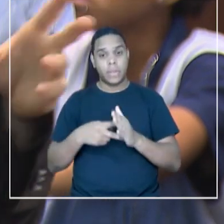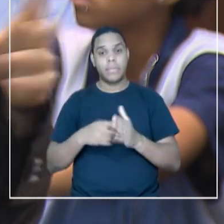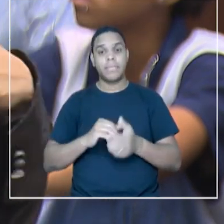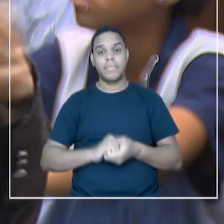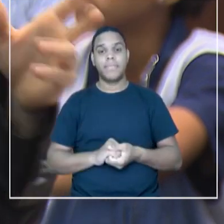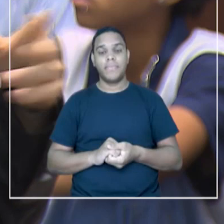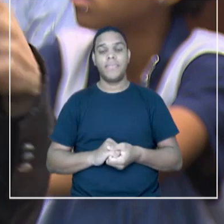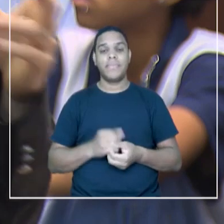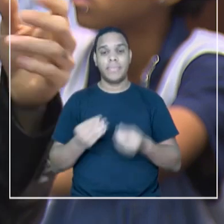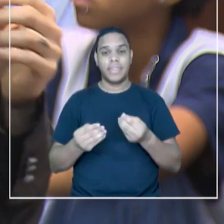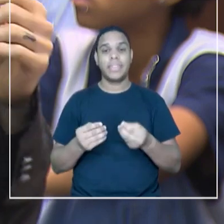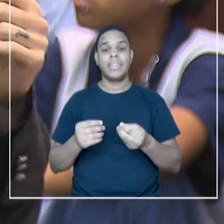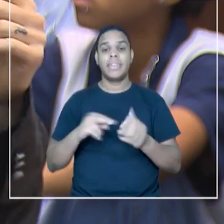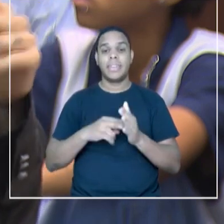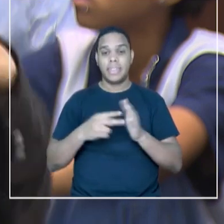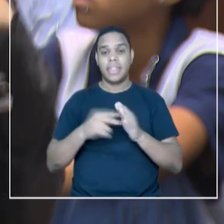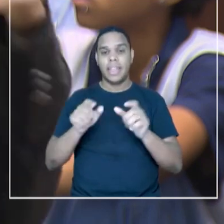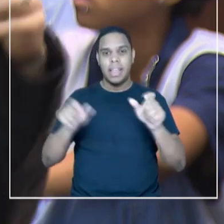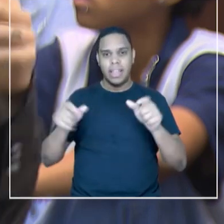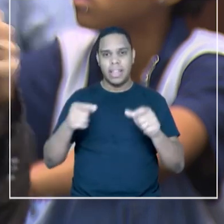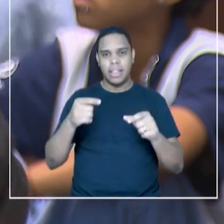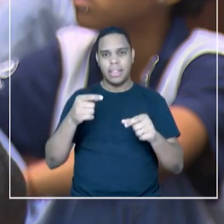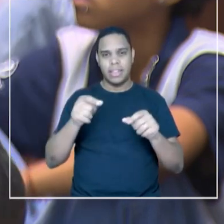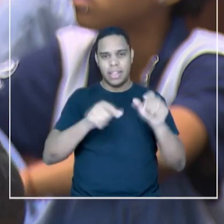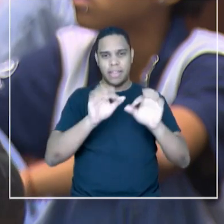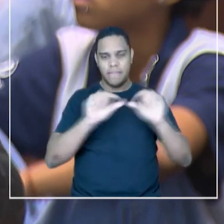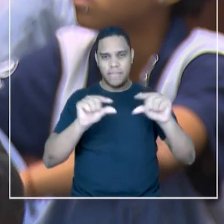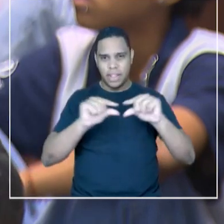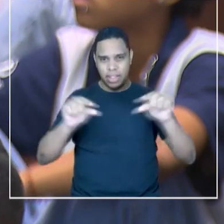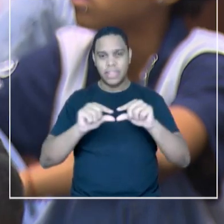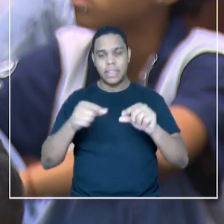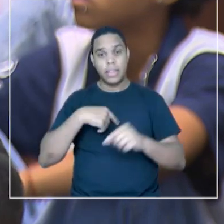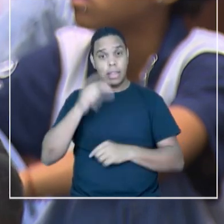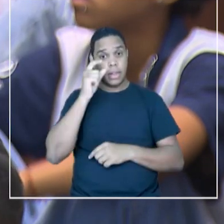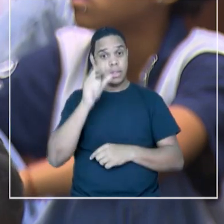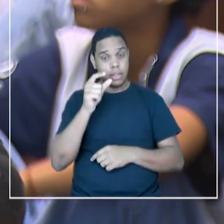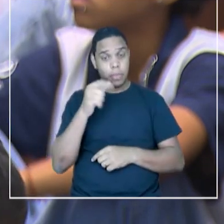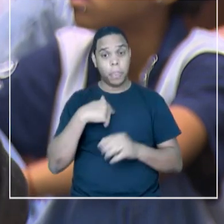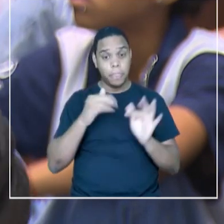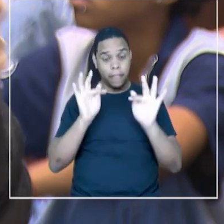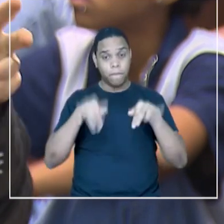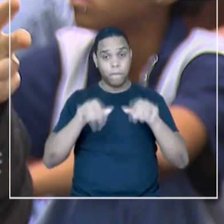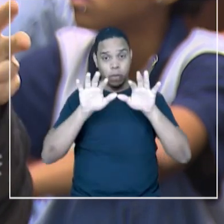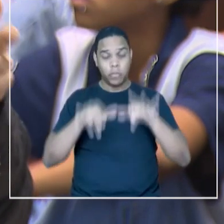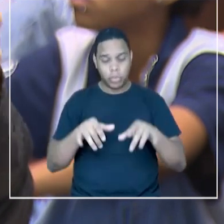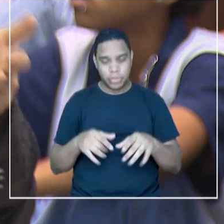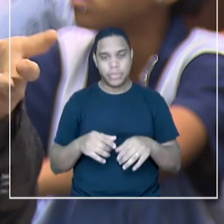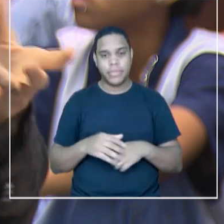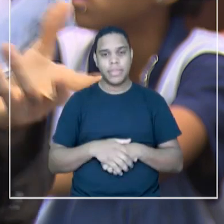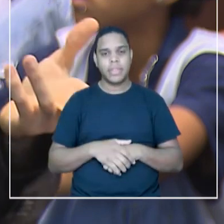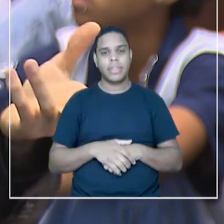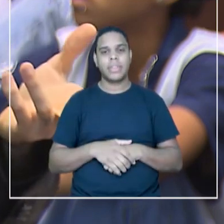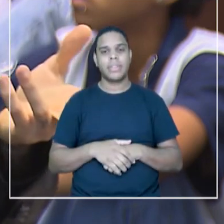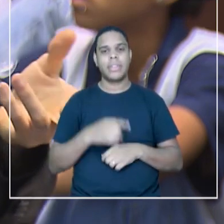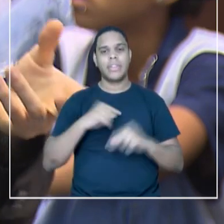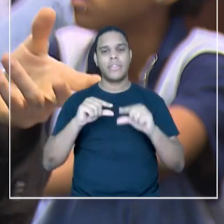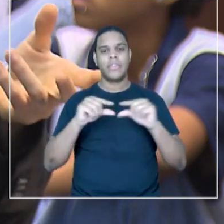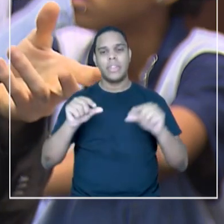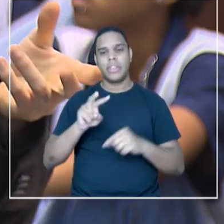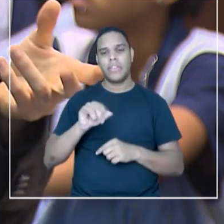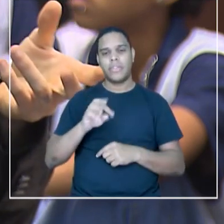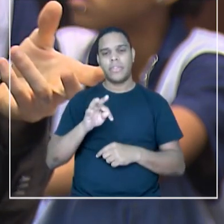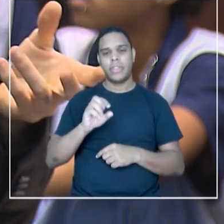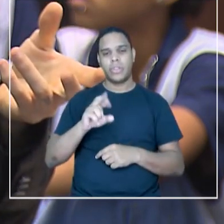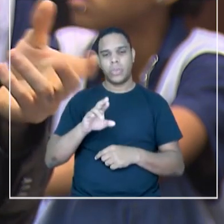a Cracolândia e tal ali, tem algumas frases ali e tal, interessantes, e aí no final eu uso aquela frase do Viktor Frankl, né,